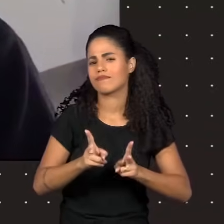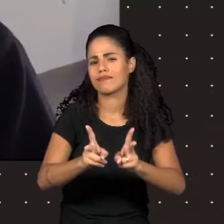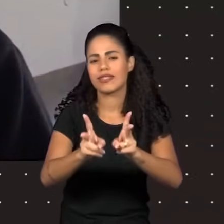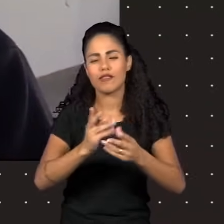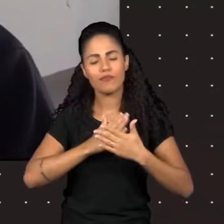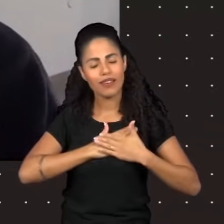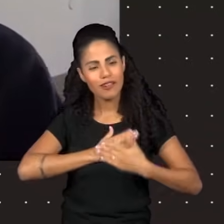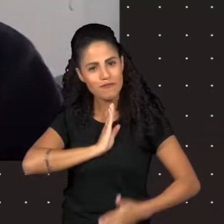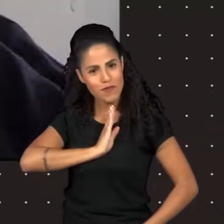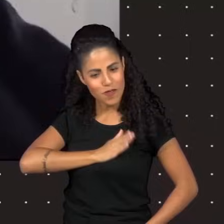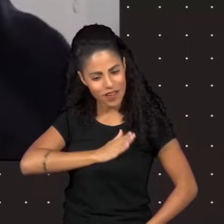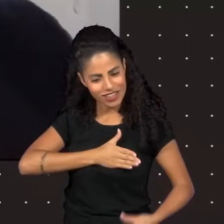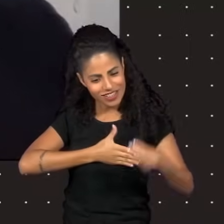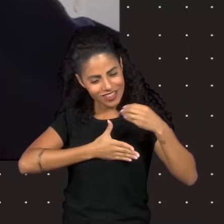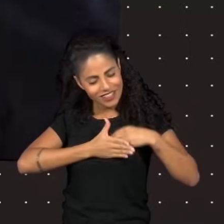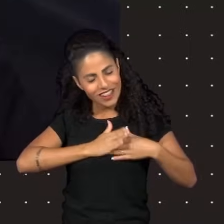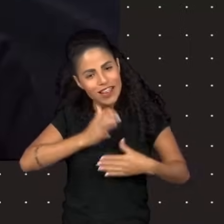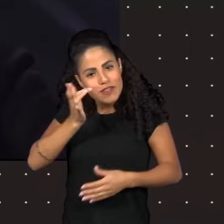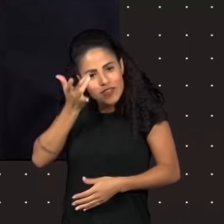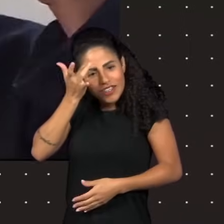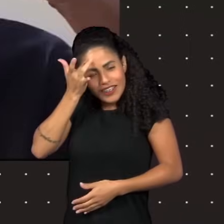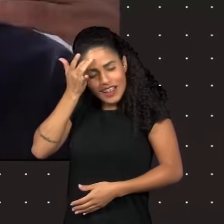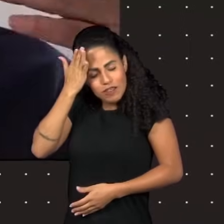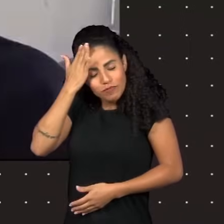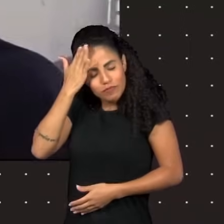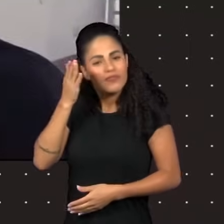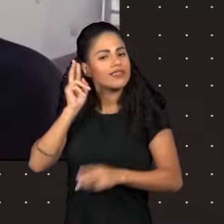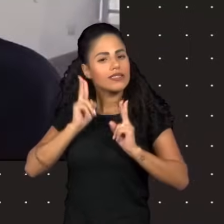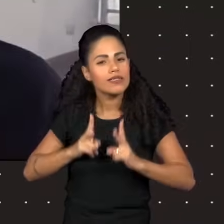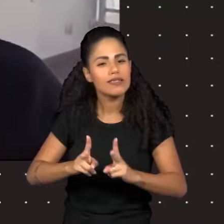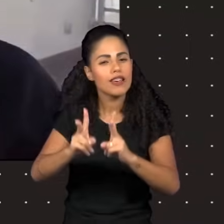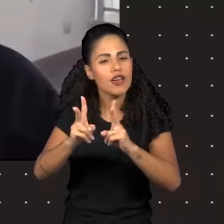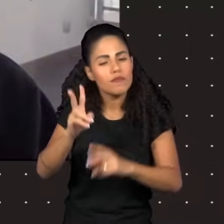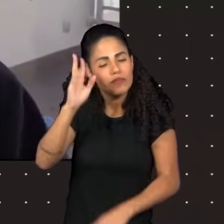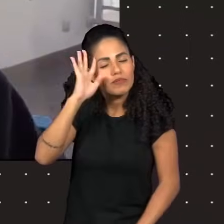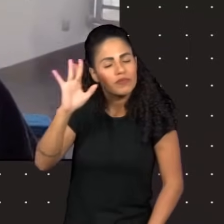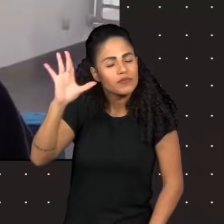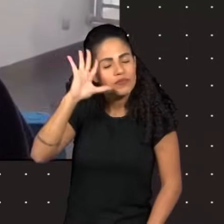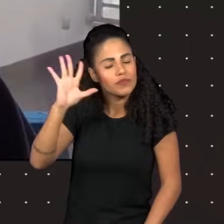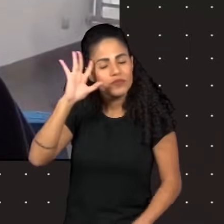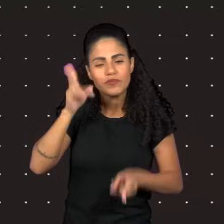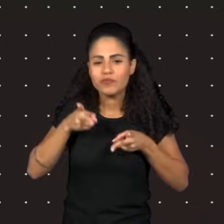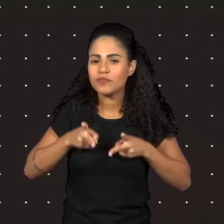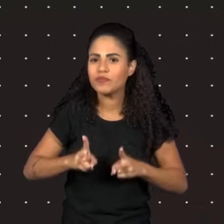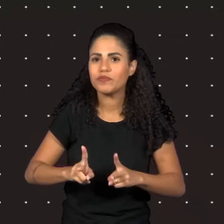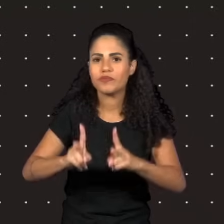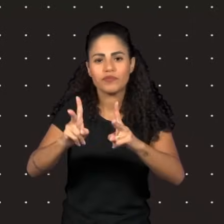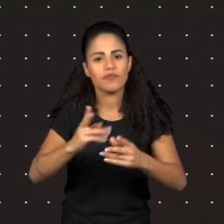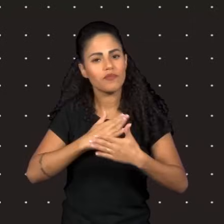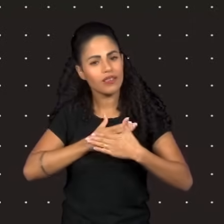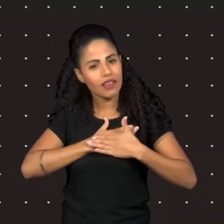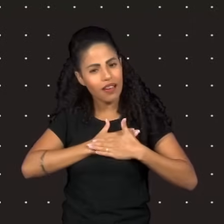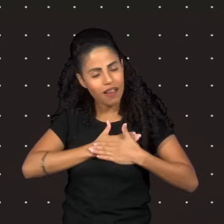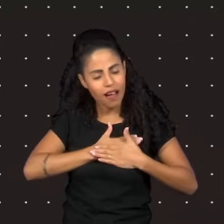meu coração, na minha mente, no meu raciocínio, no meu pensamento. O olhar